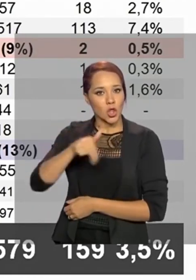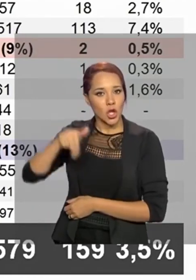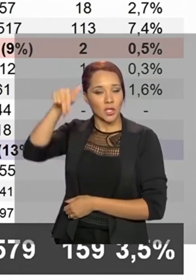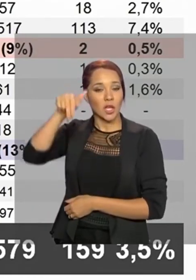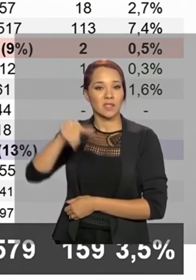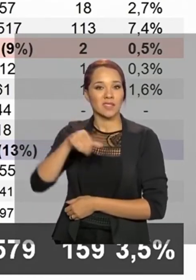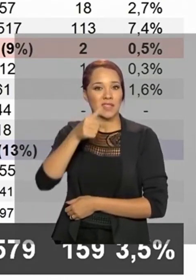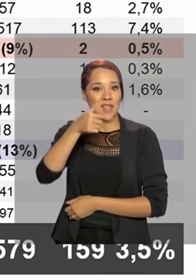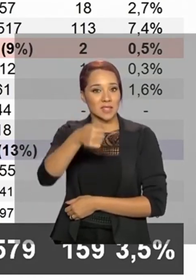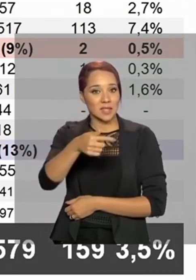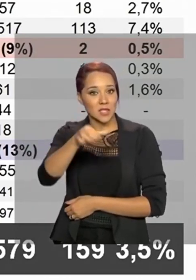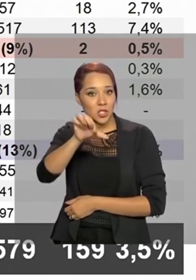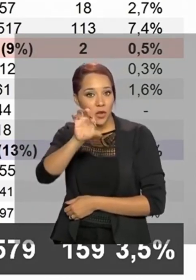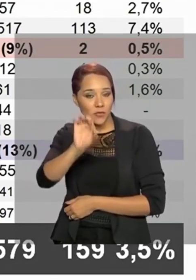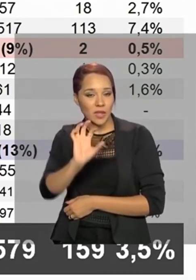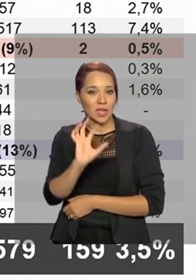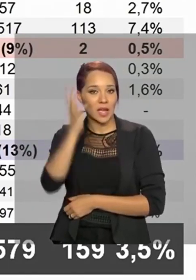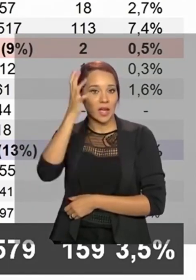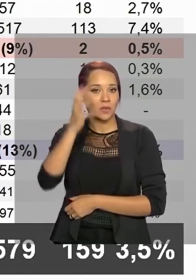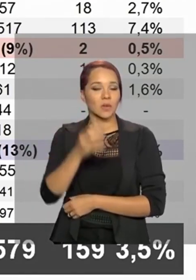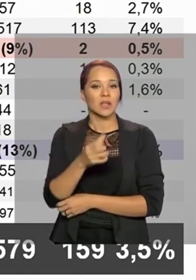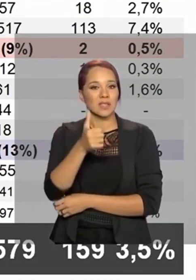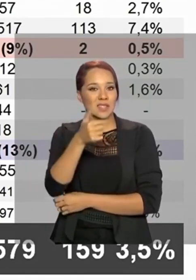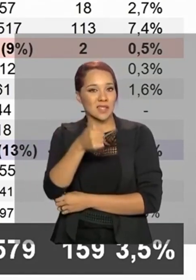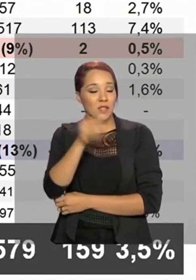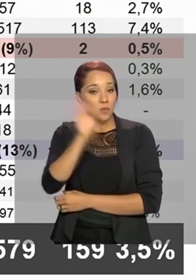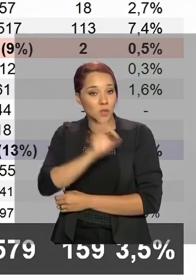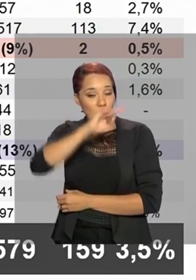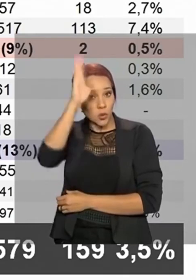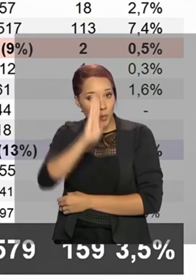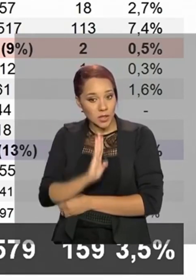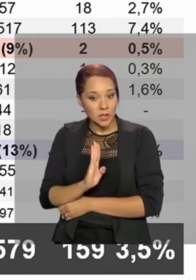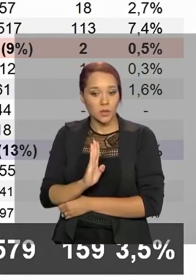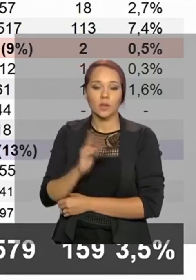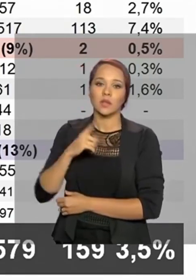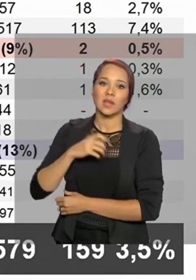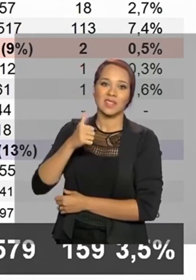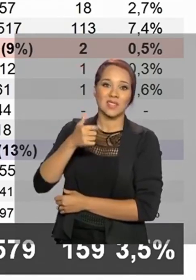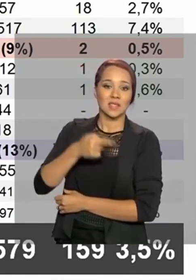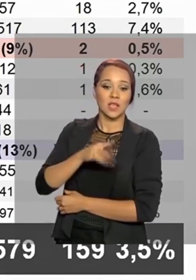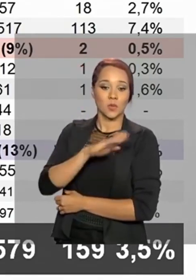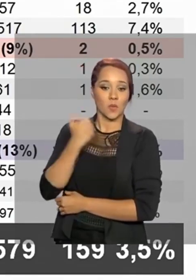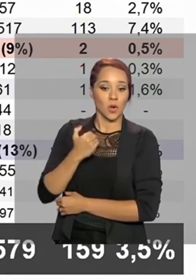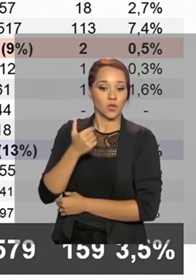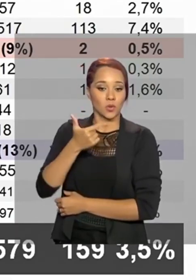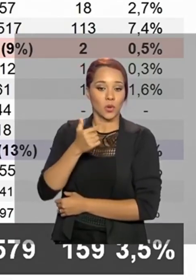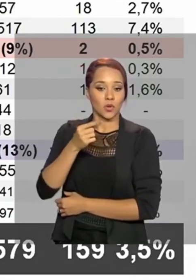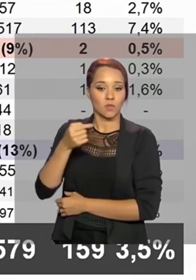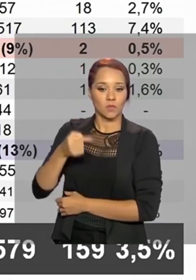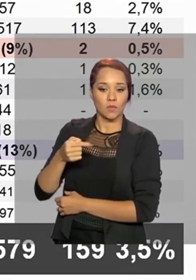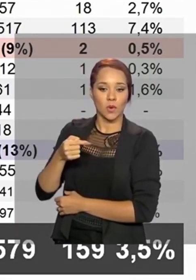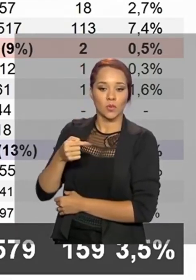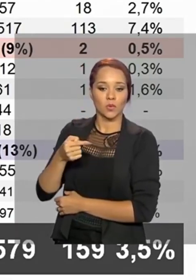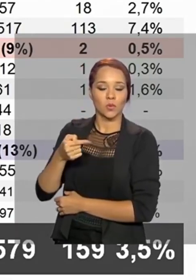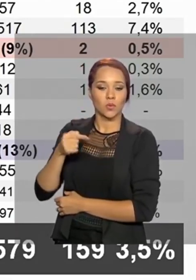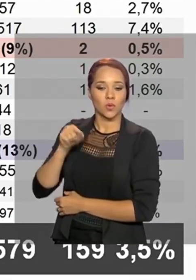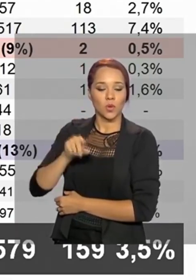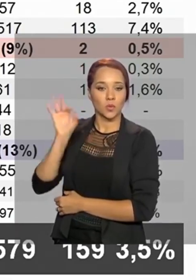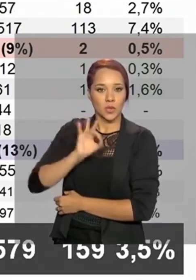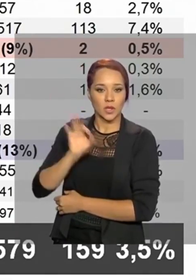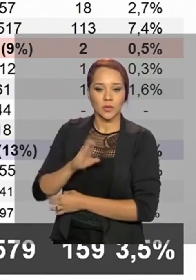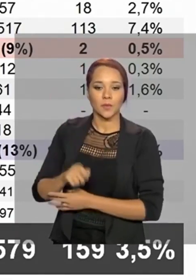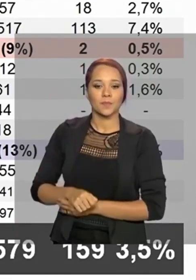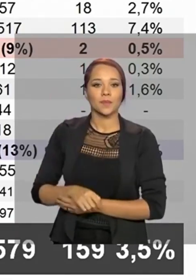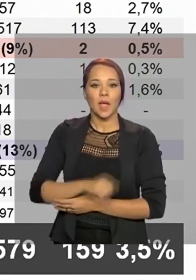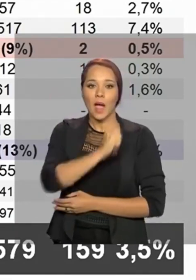790 casos no total, 17% do Brasil, 17 óbitos, 2,2% de letalidade.